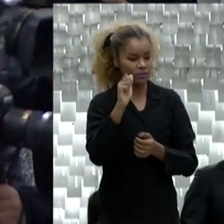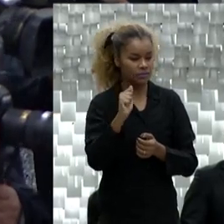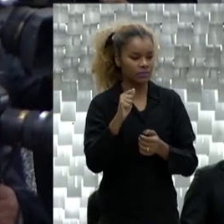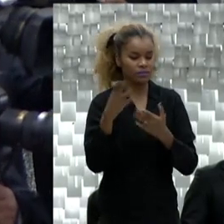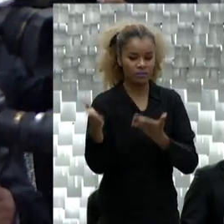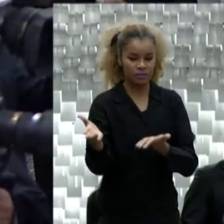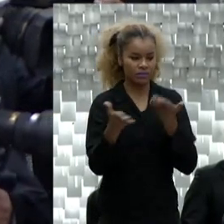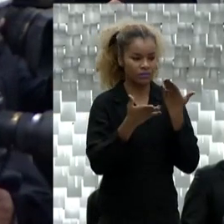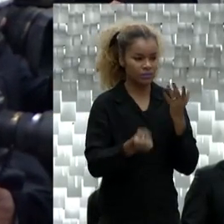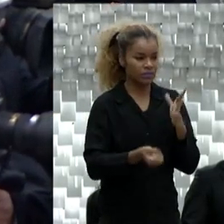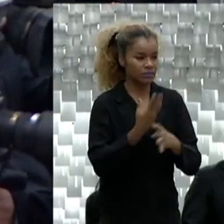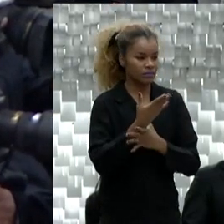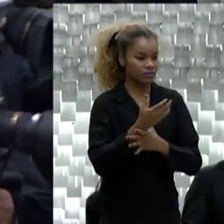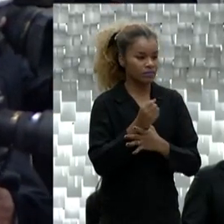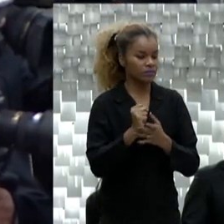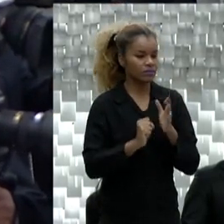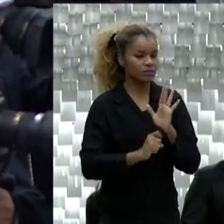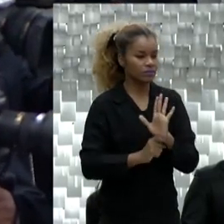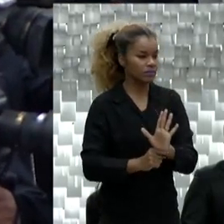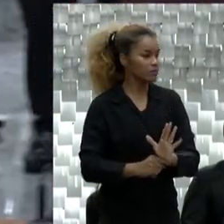lançamento.